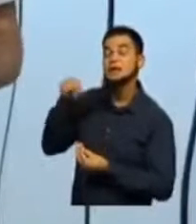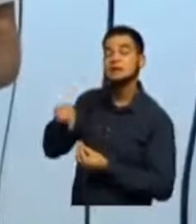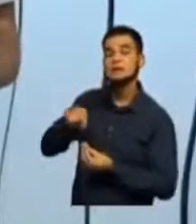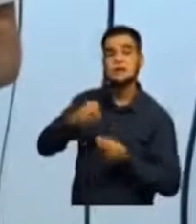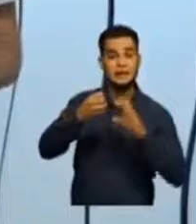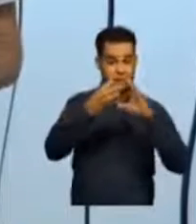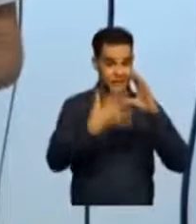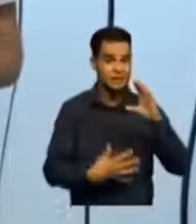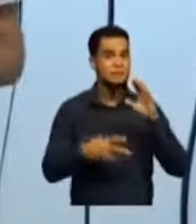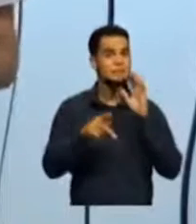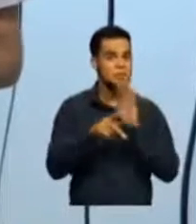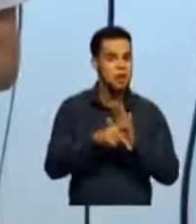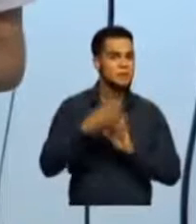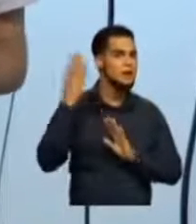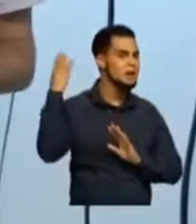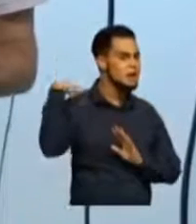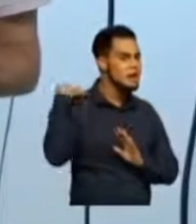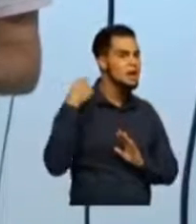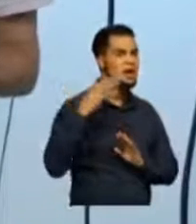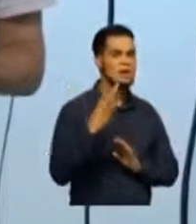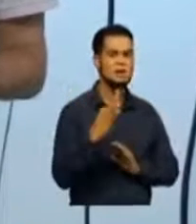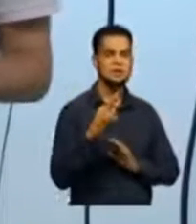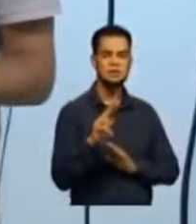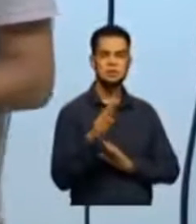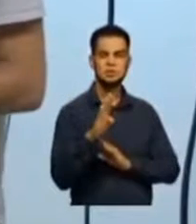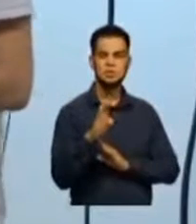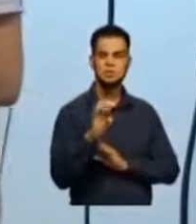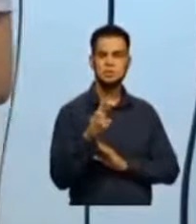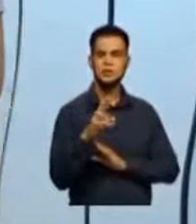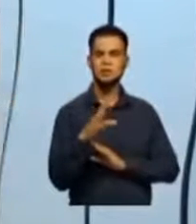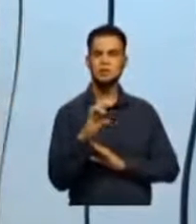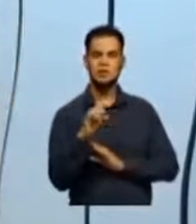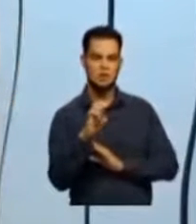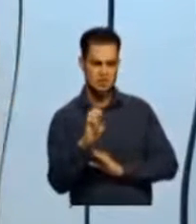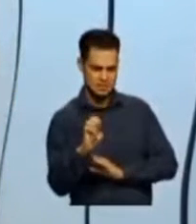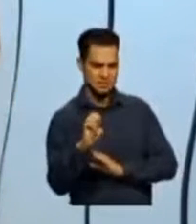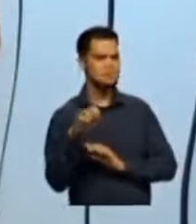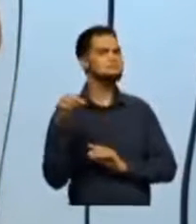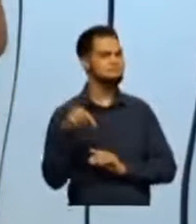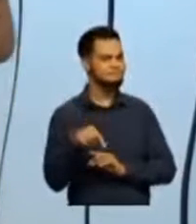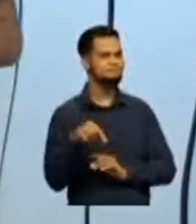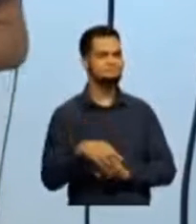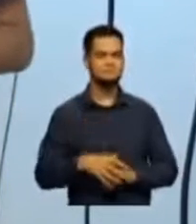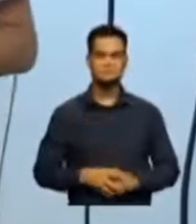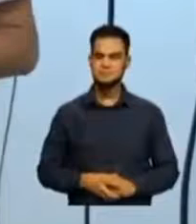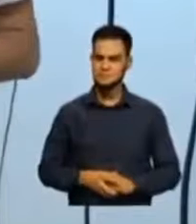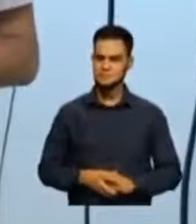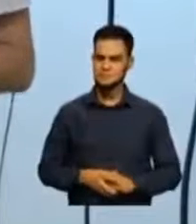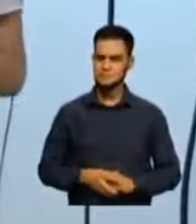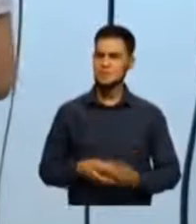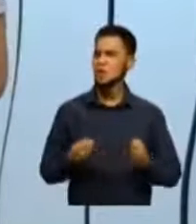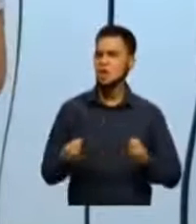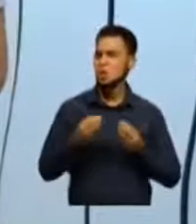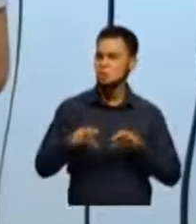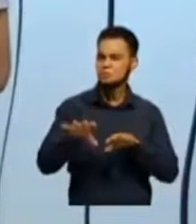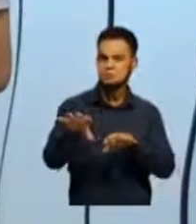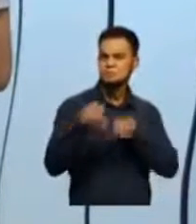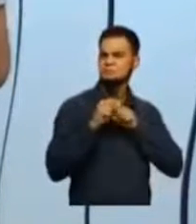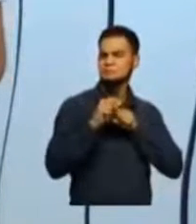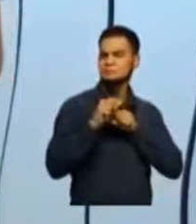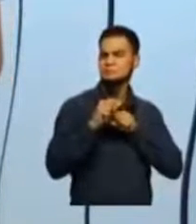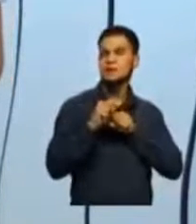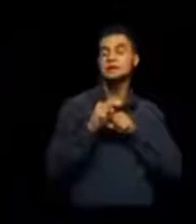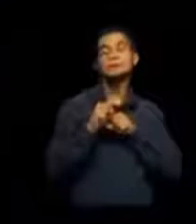característica da tuberculose, é o que caracteriza bem ela. A transmissão da tuberculose, ela se dá